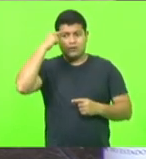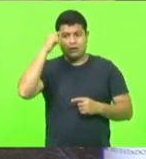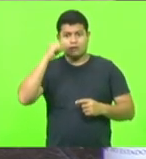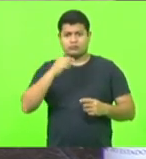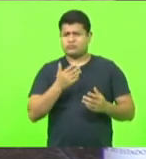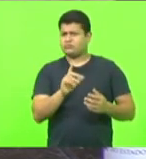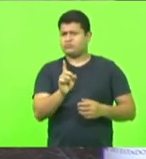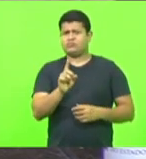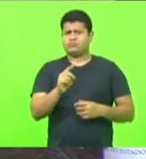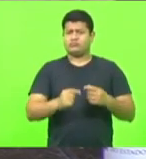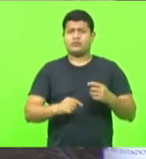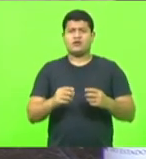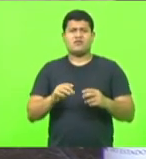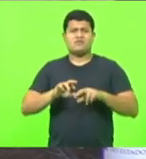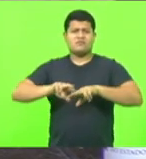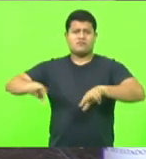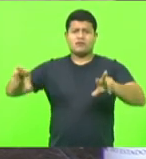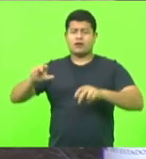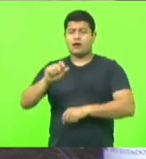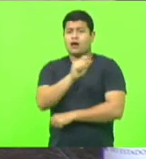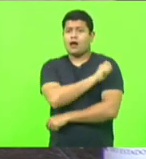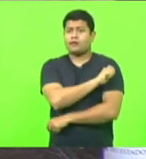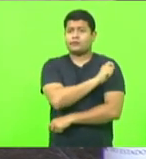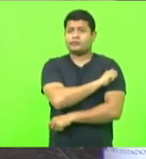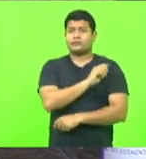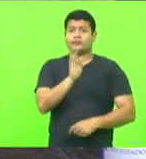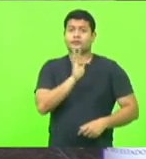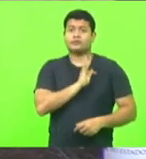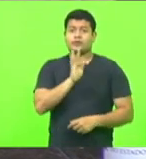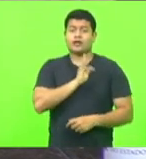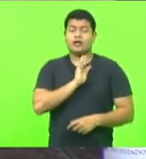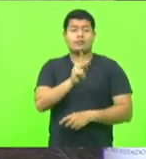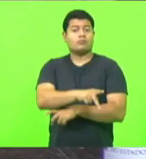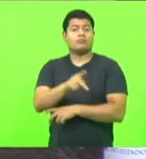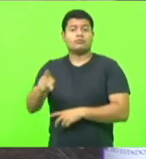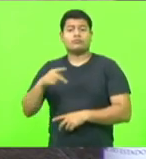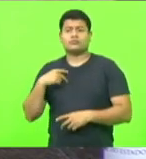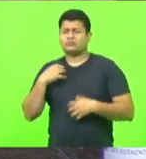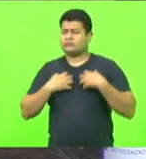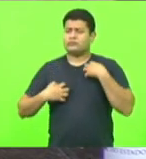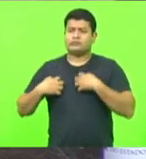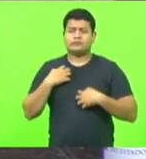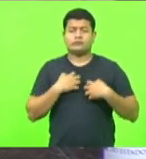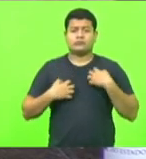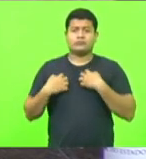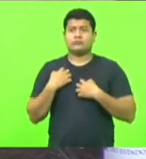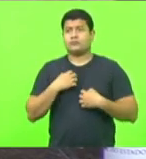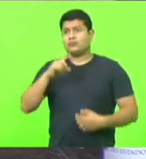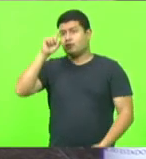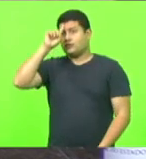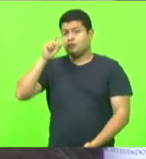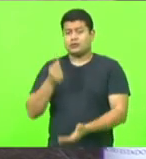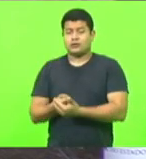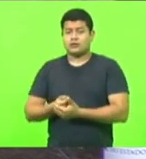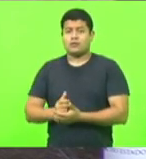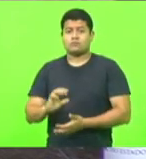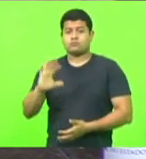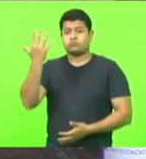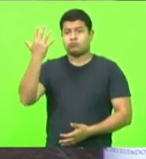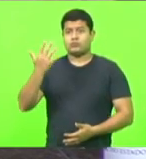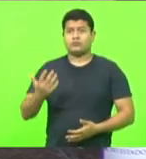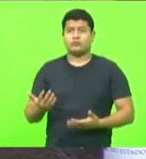técnicos, alunos e professores que estão muito incomodados com essa decisão, com isso que está acontecendo, e eles